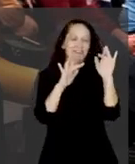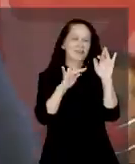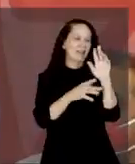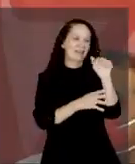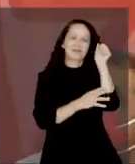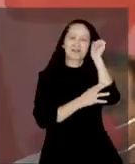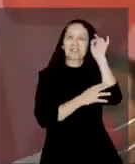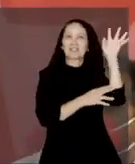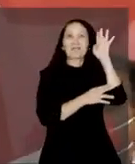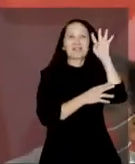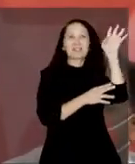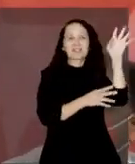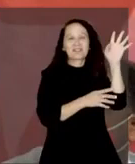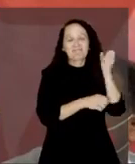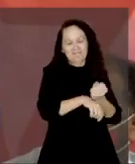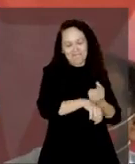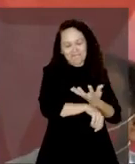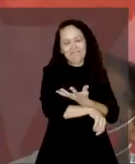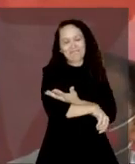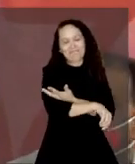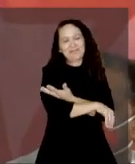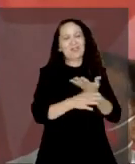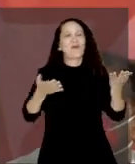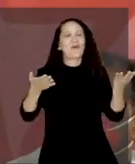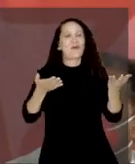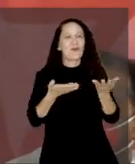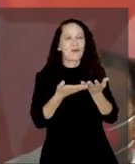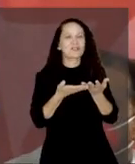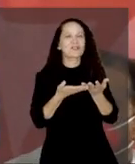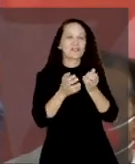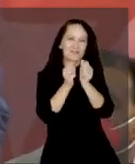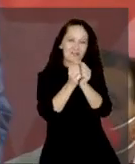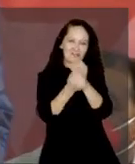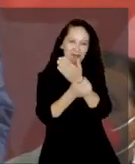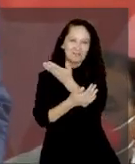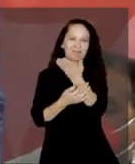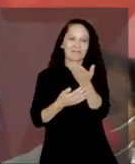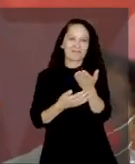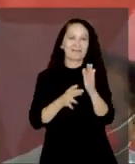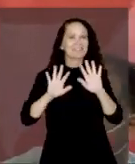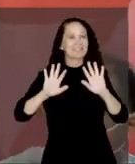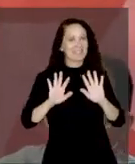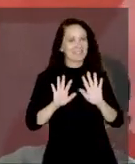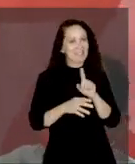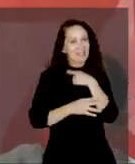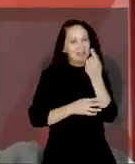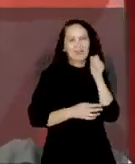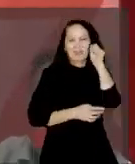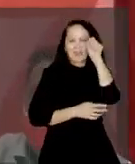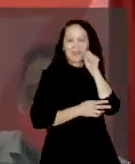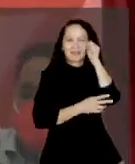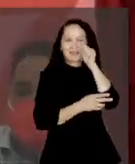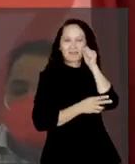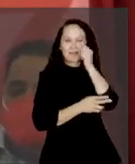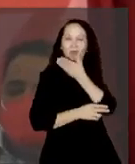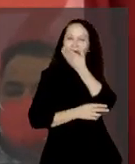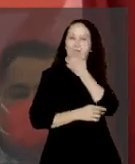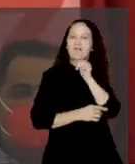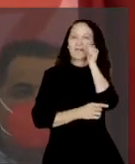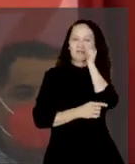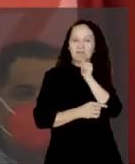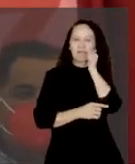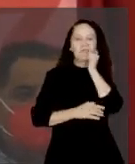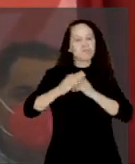vai estar na tela daqui a pouco, e vocês vão poder ver. Para isso servem os atores e as atrizes, para lhes contar